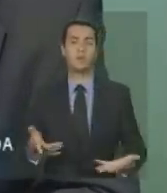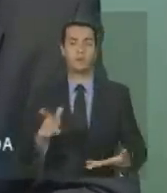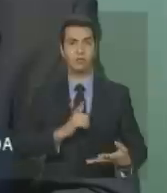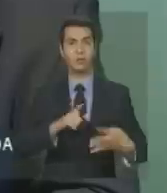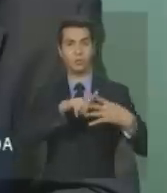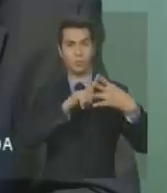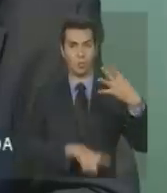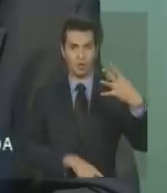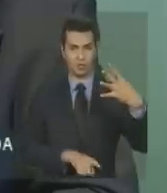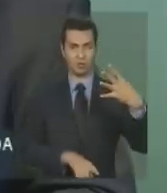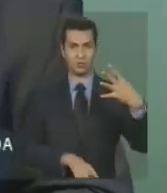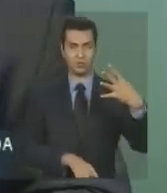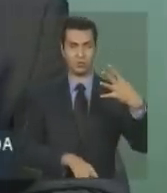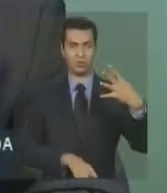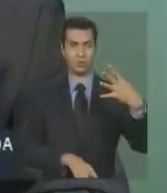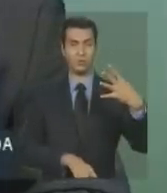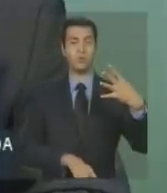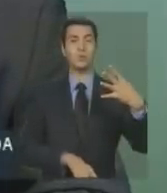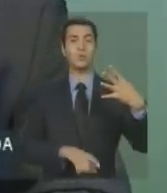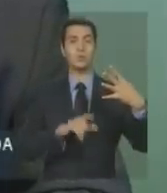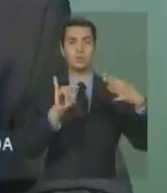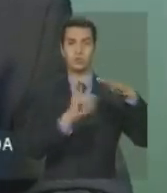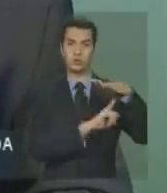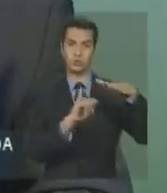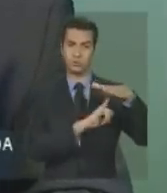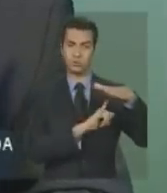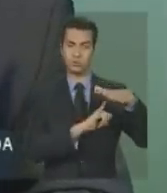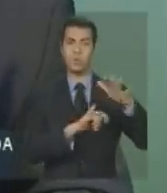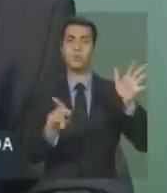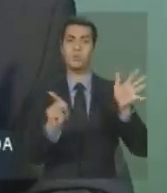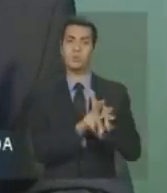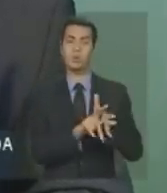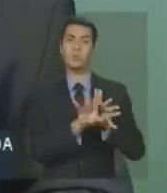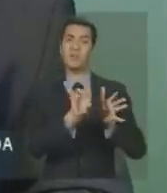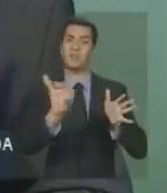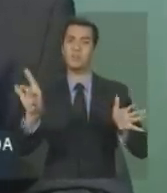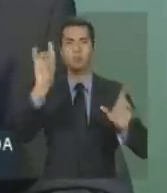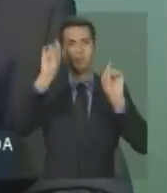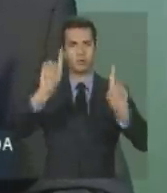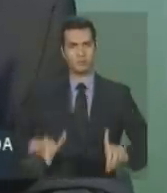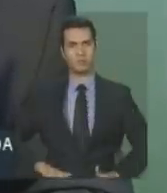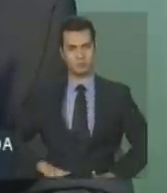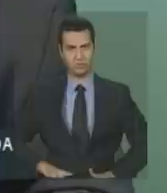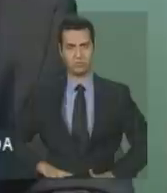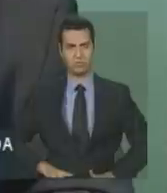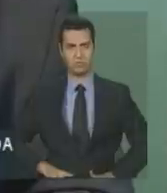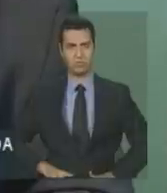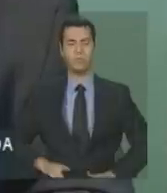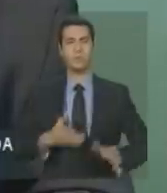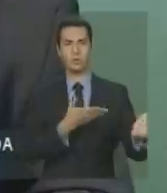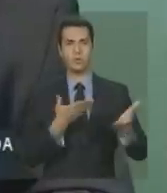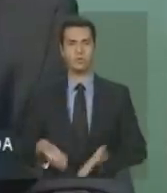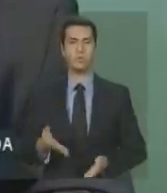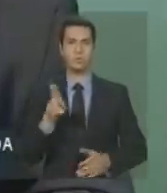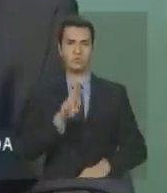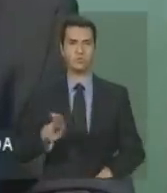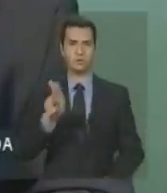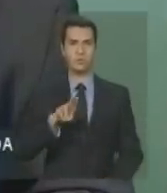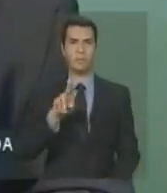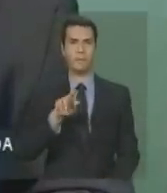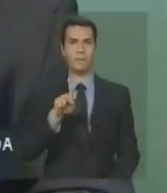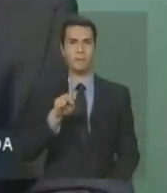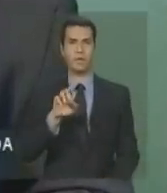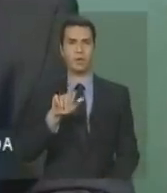e os outros são as entidades estaduais tudo das instituições nós fizemos questão de trazer a Universidade Federal de Pelotas que tem um dos